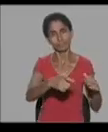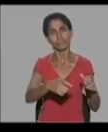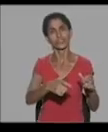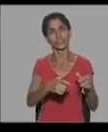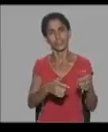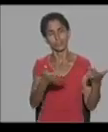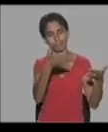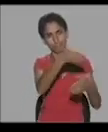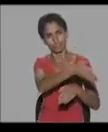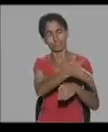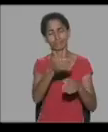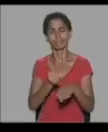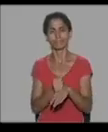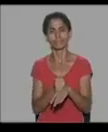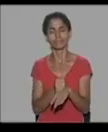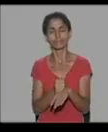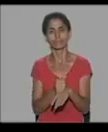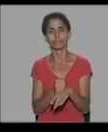espaço para